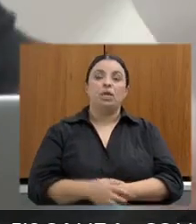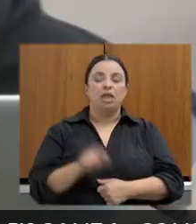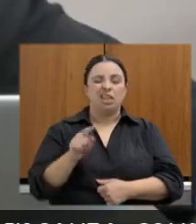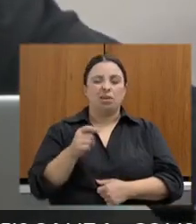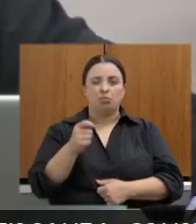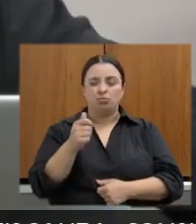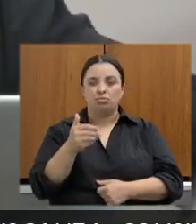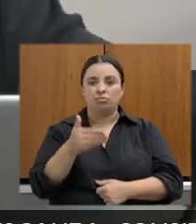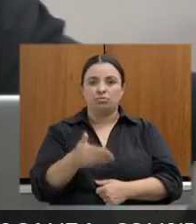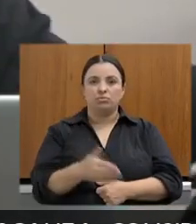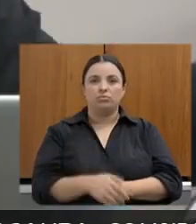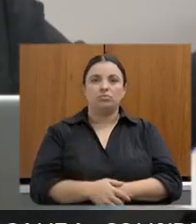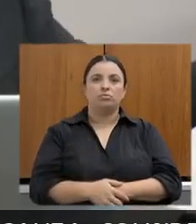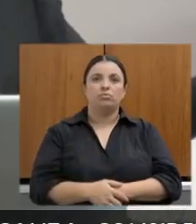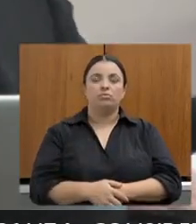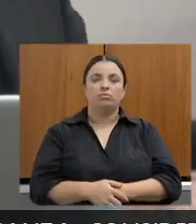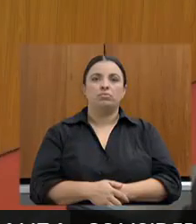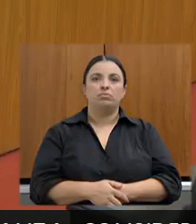está chega